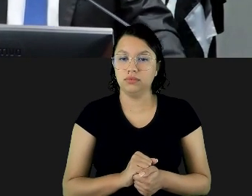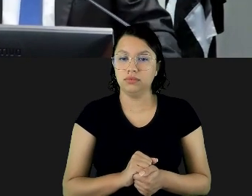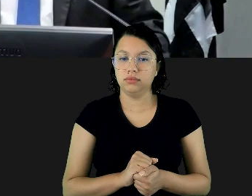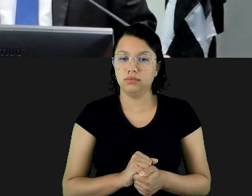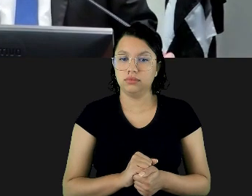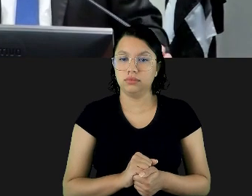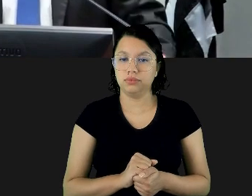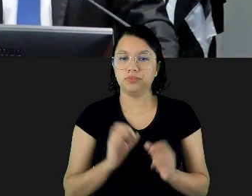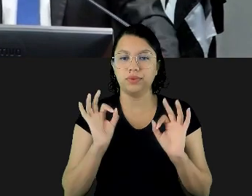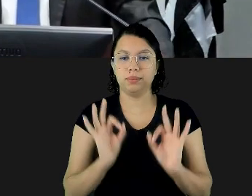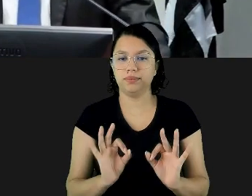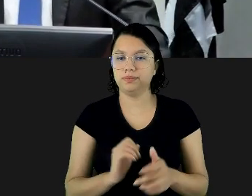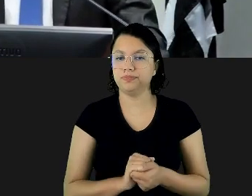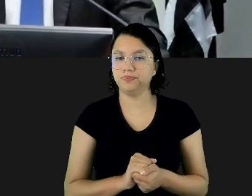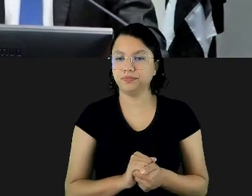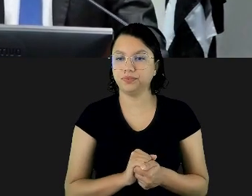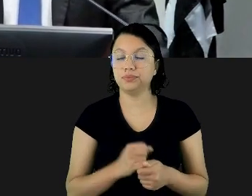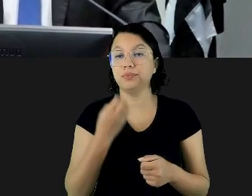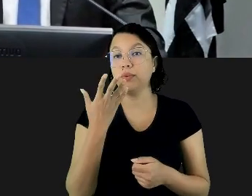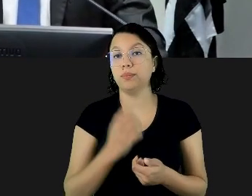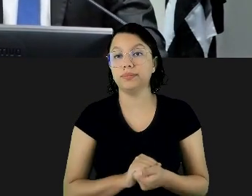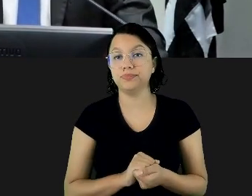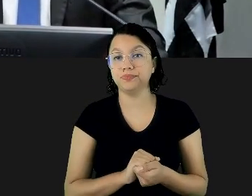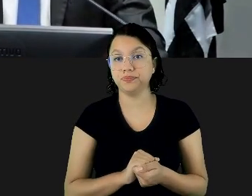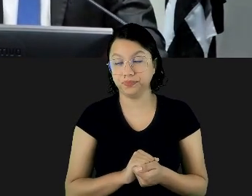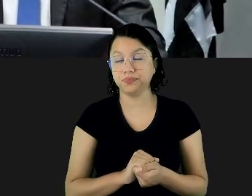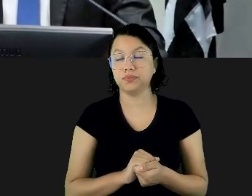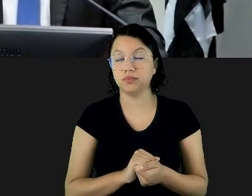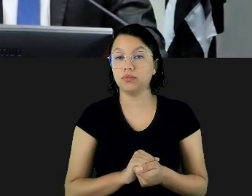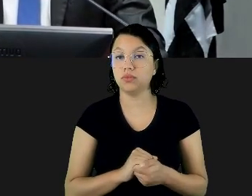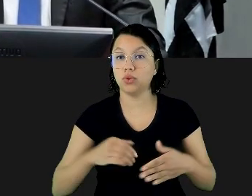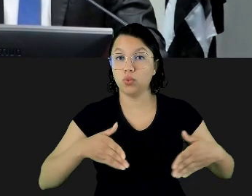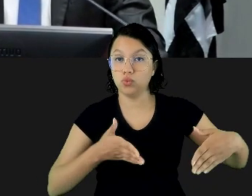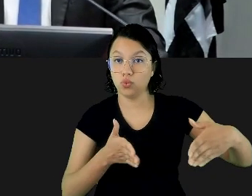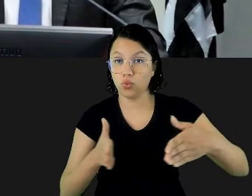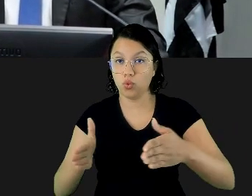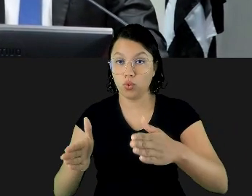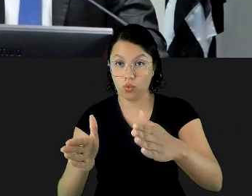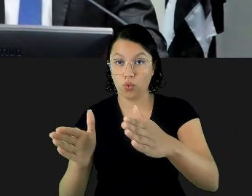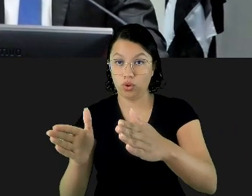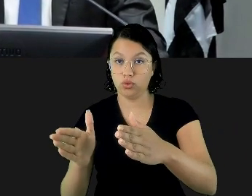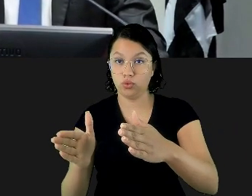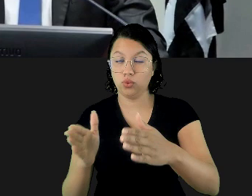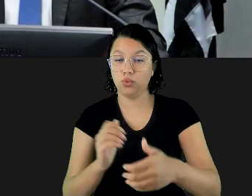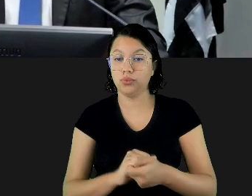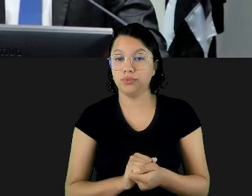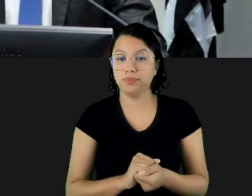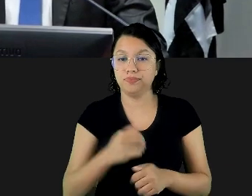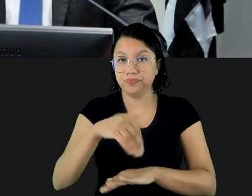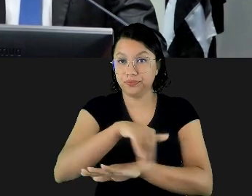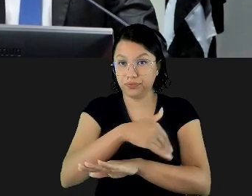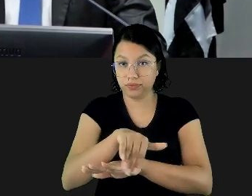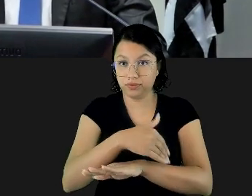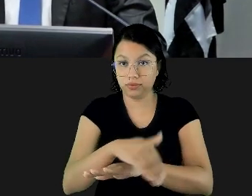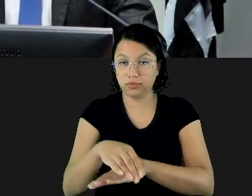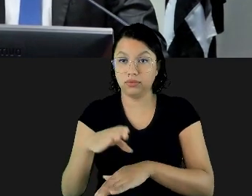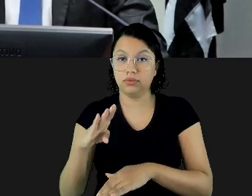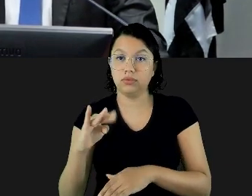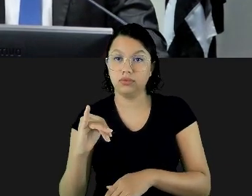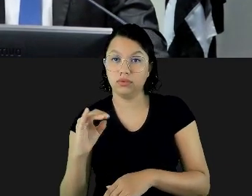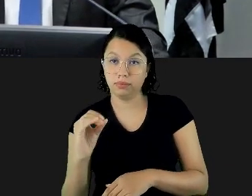Perfeito. Bom, o corredor rodoviário bioceânico, ele tem esse nome